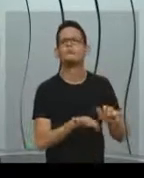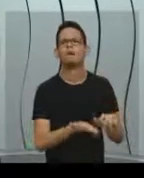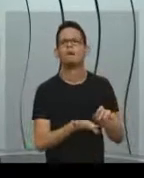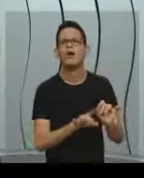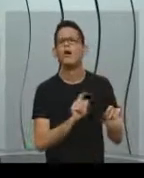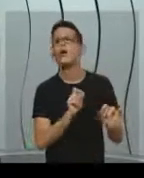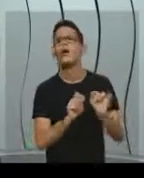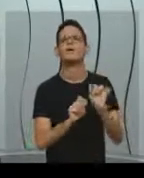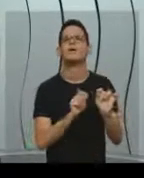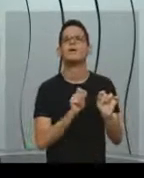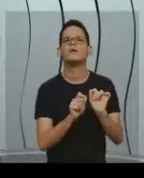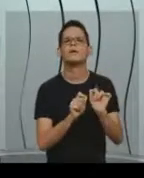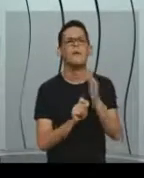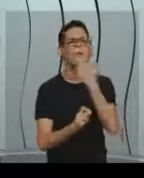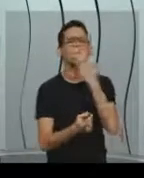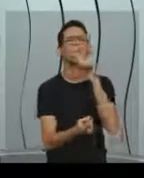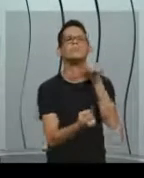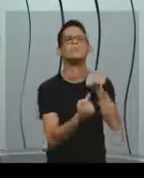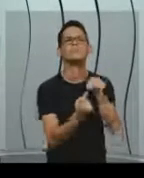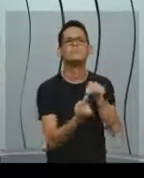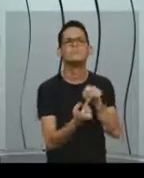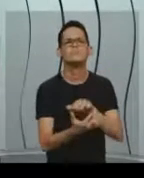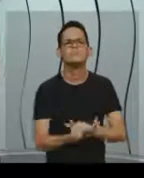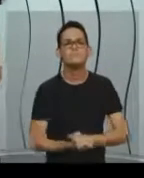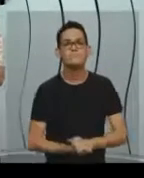roteiro serve?